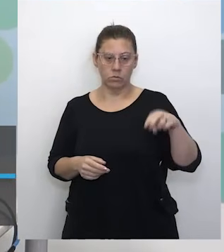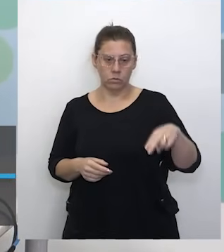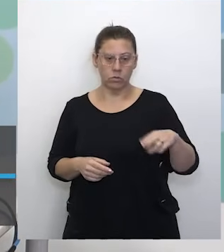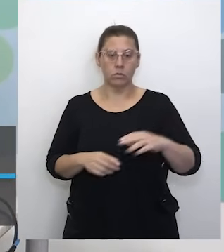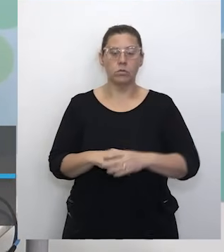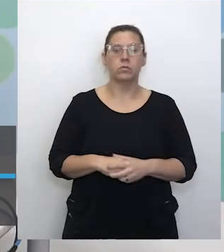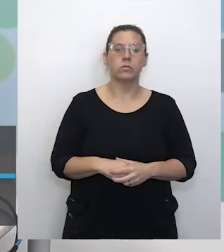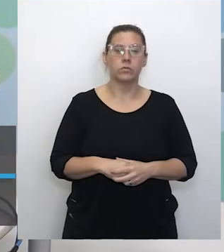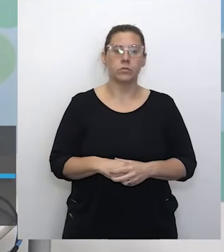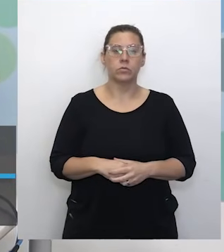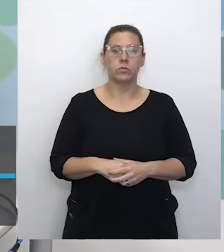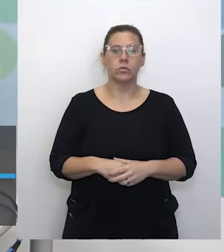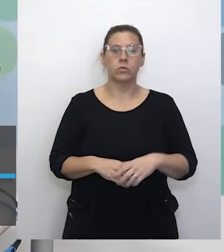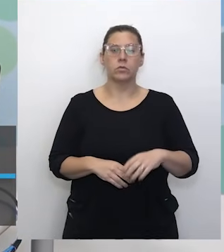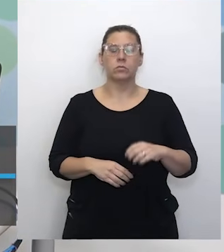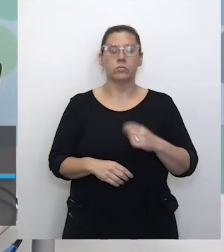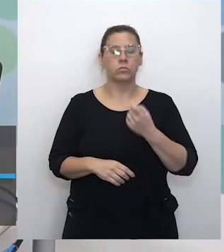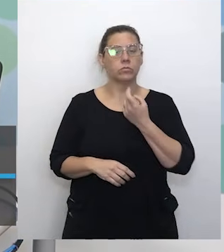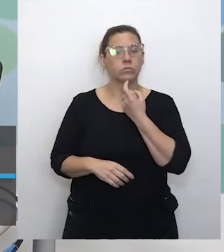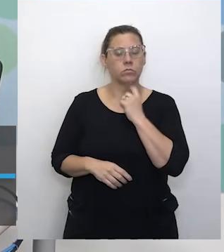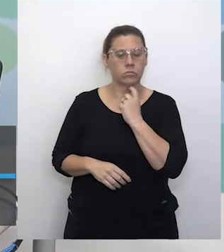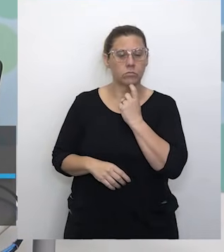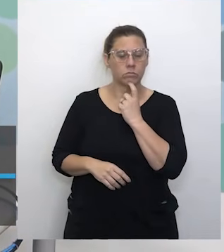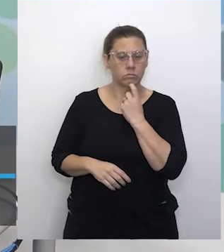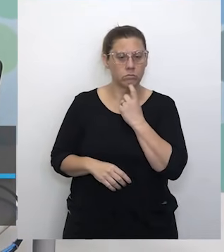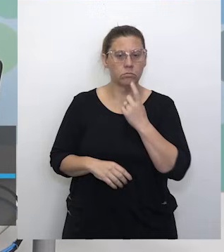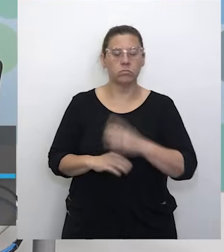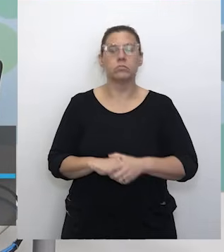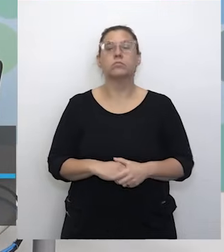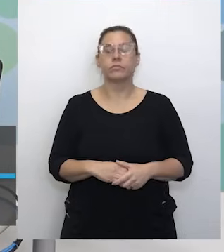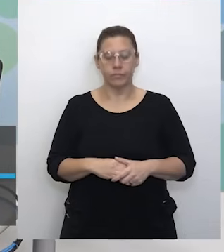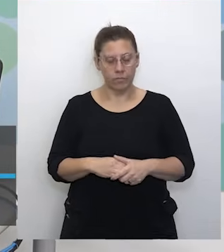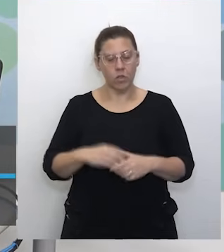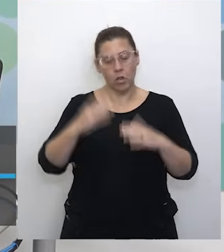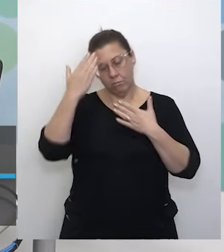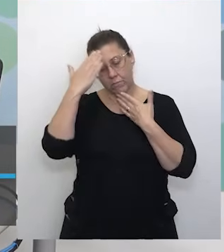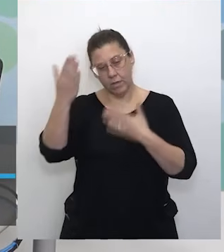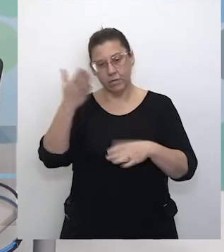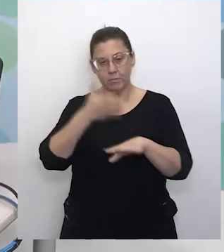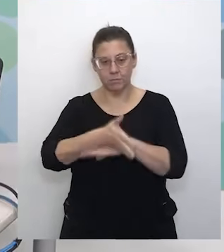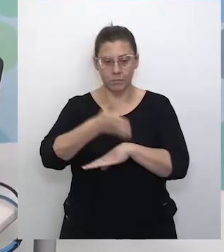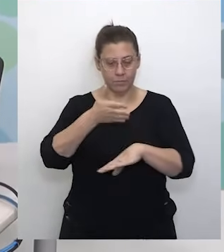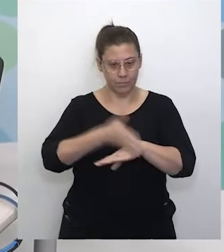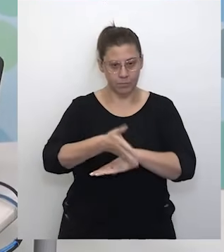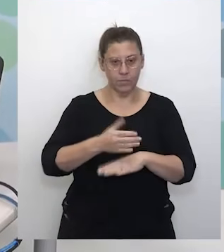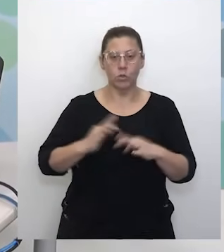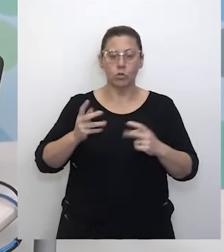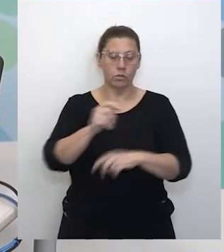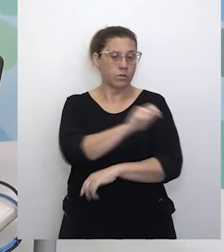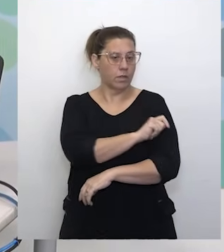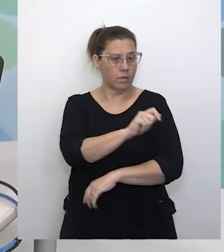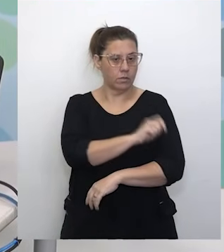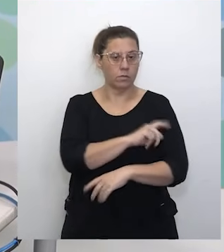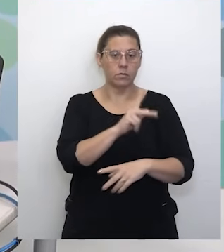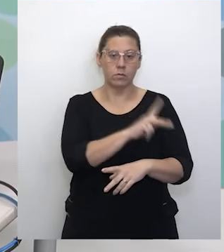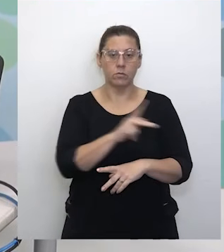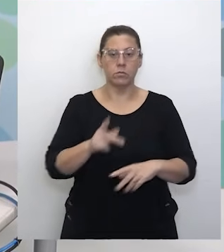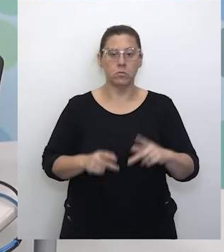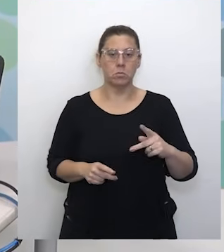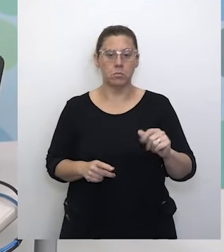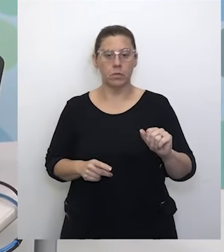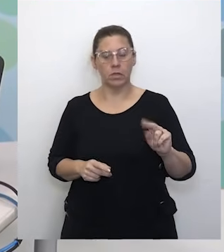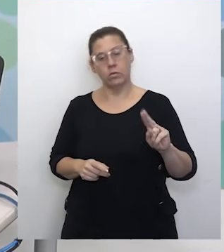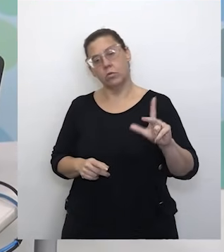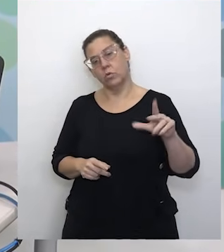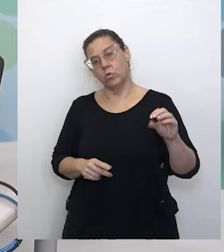Sara Salvestro, lá de Sorocaba. Valeu, Robson, obrigado pela participação sua e dos seus alunos também. E o professor